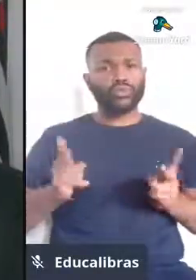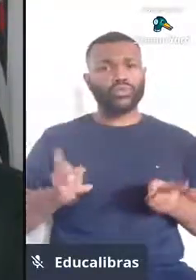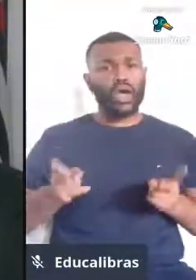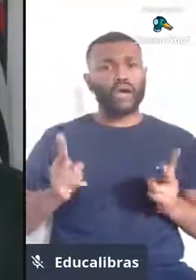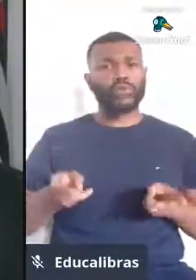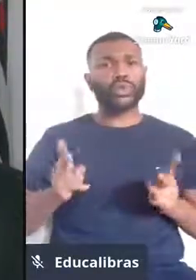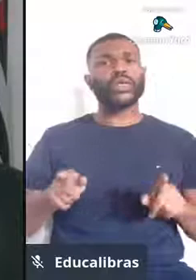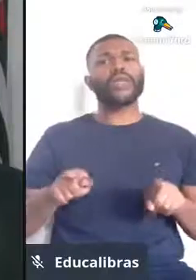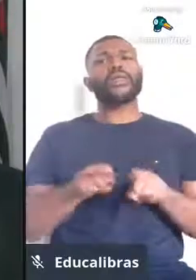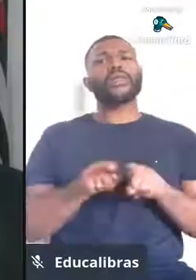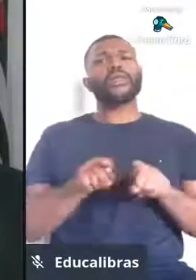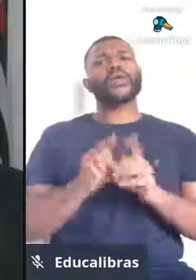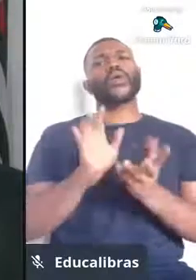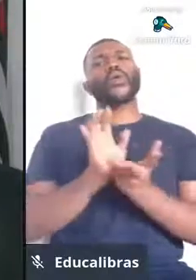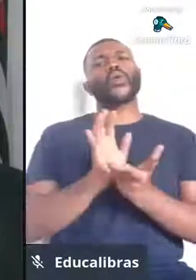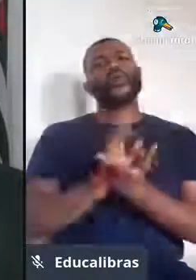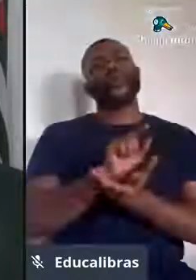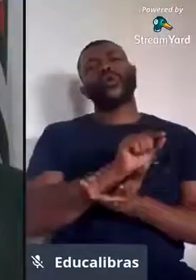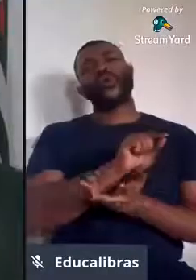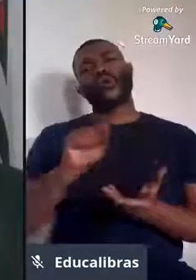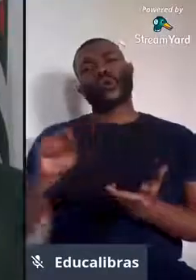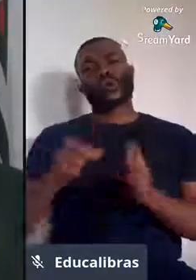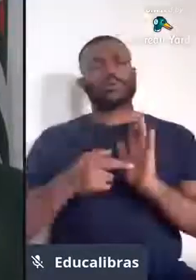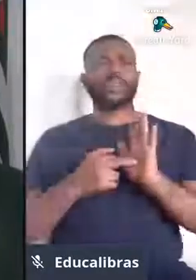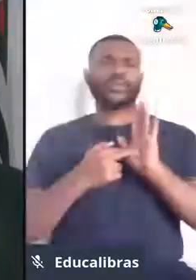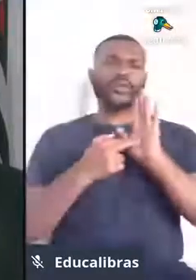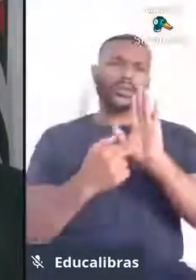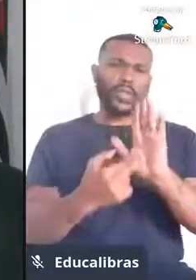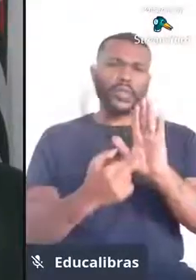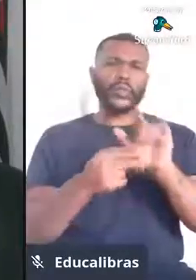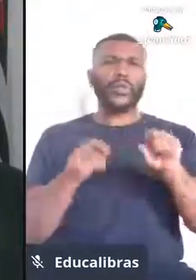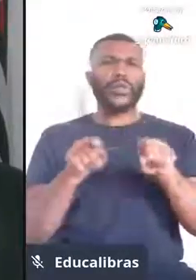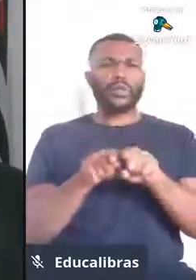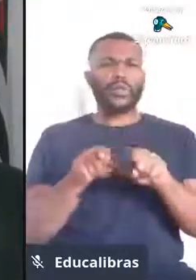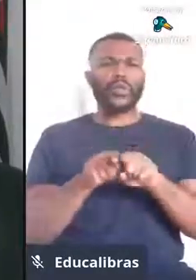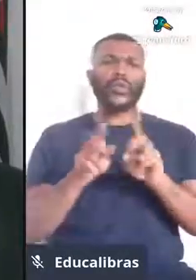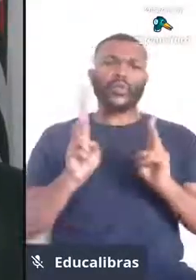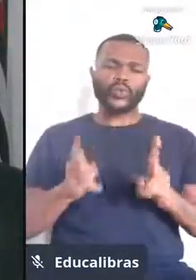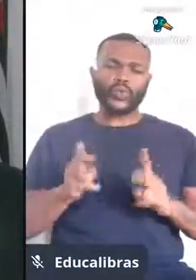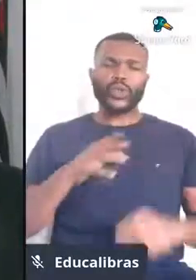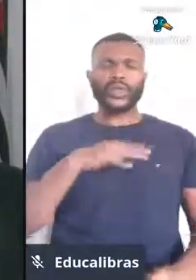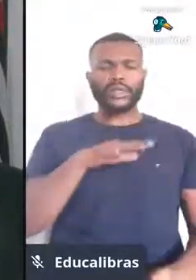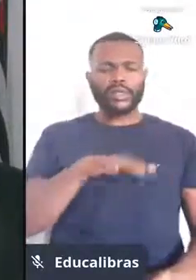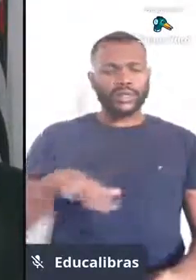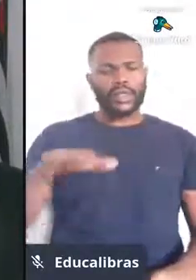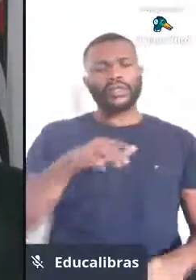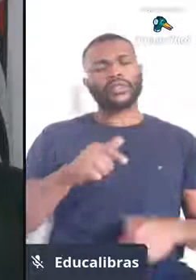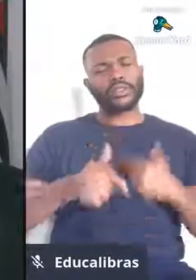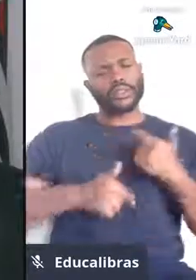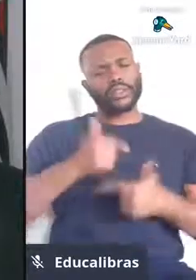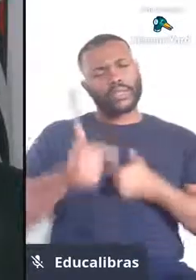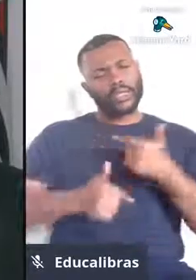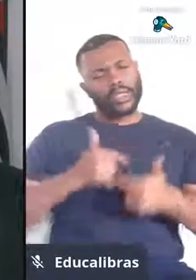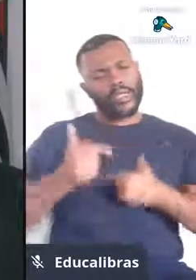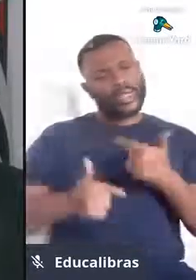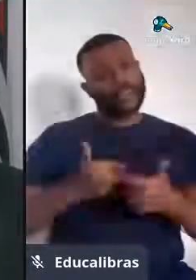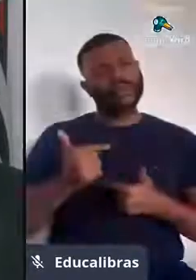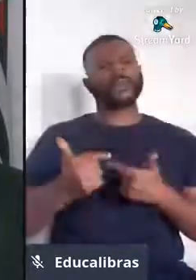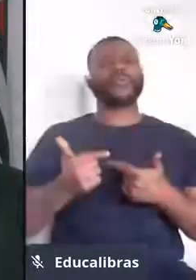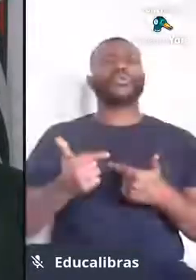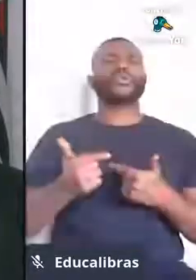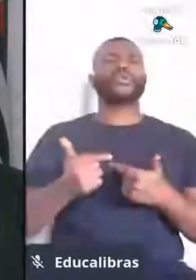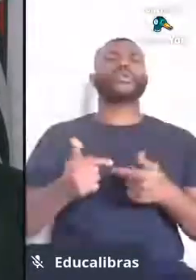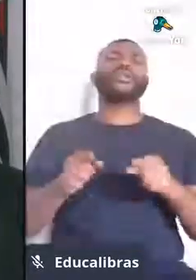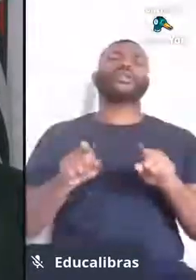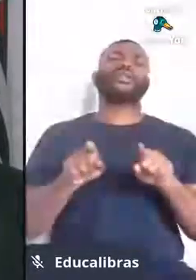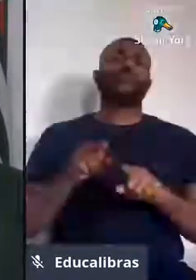outras equipes que estão na linha de frente, né, mantendo a cidade funcionando e, claro,